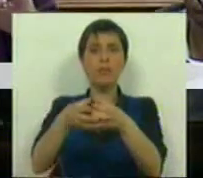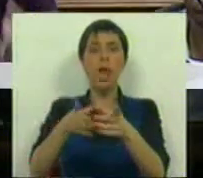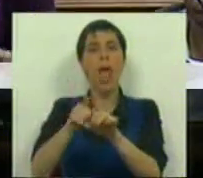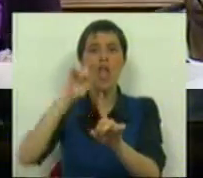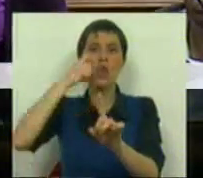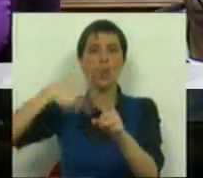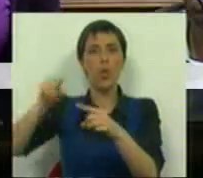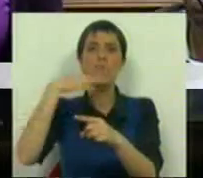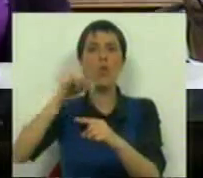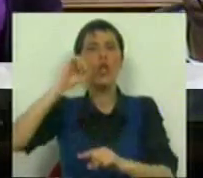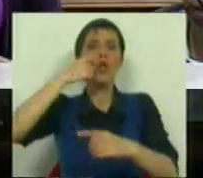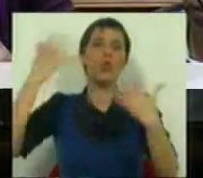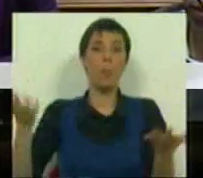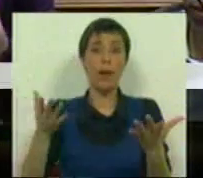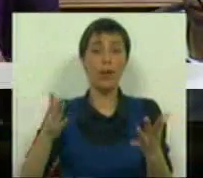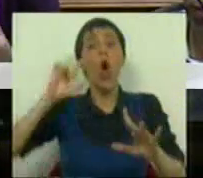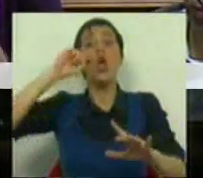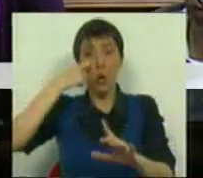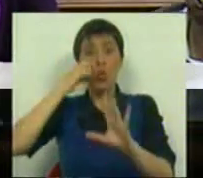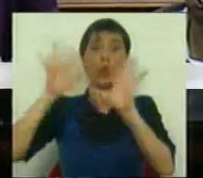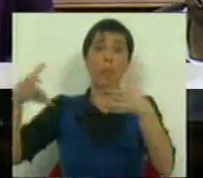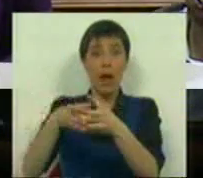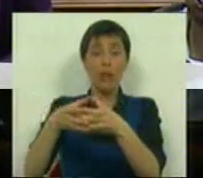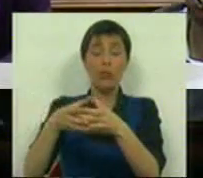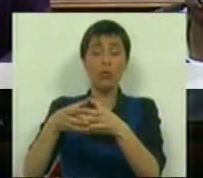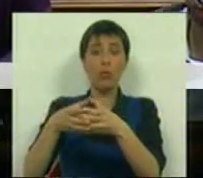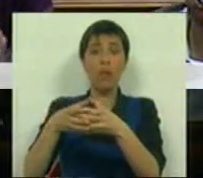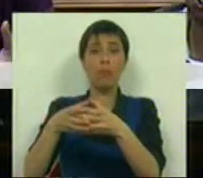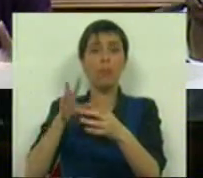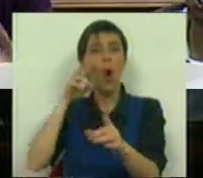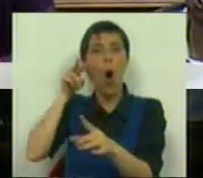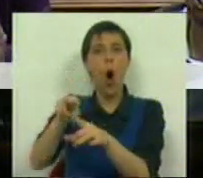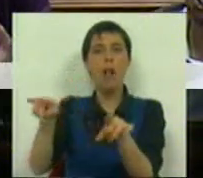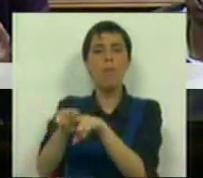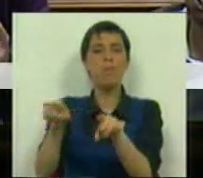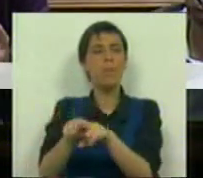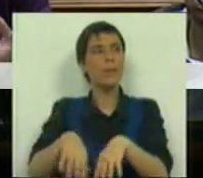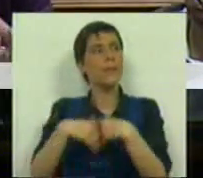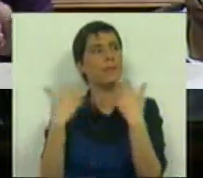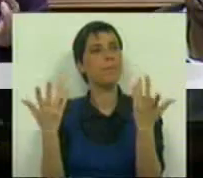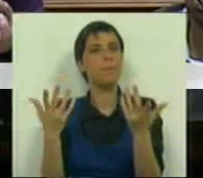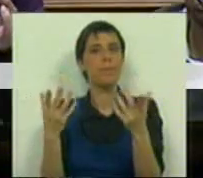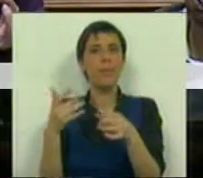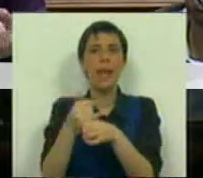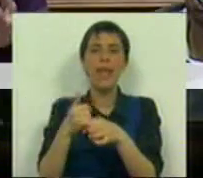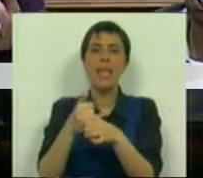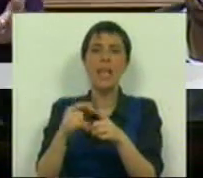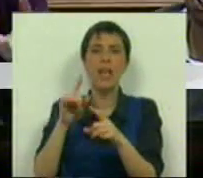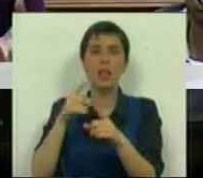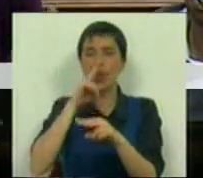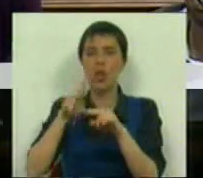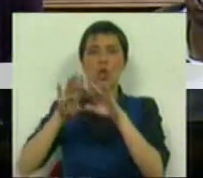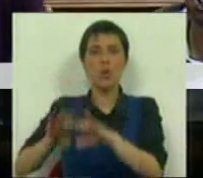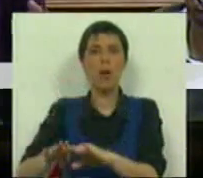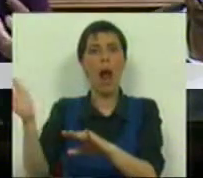como suspeitos. E como suspeitos são olhados como uma espécie de ilhéus de